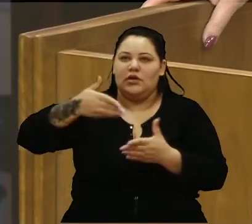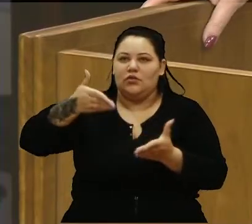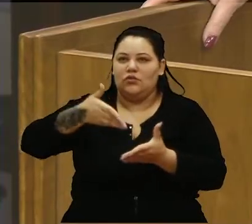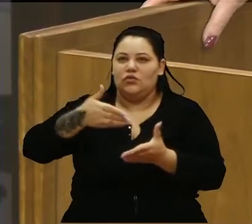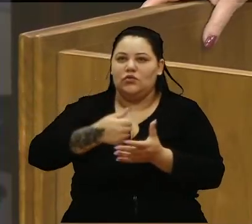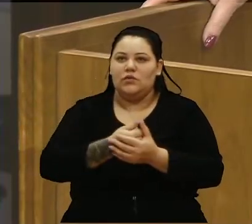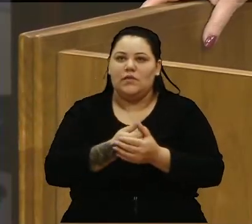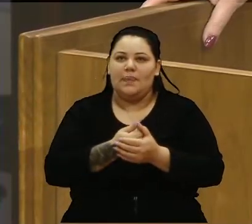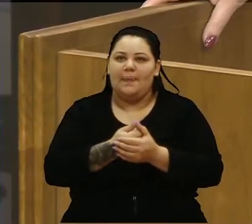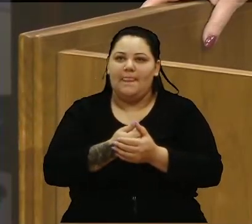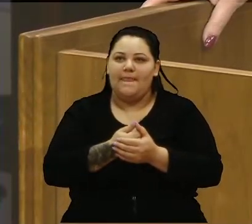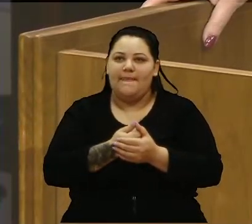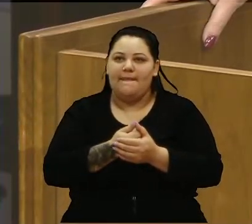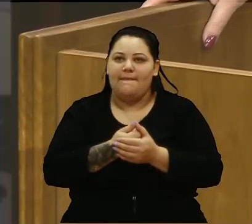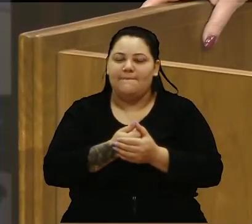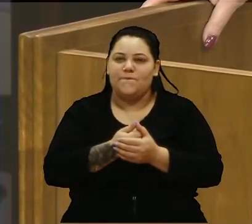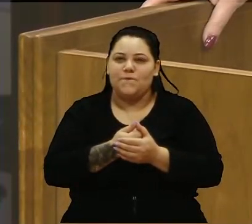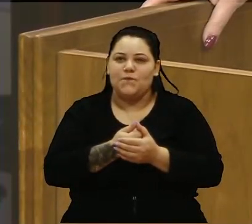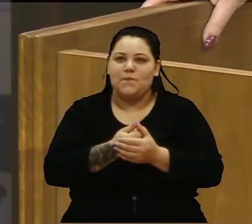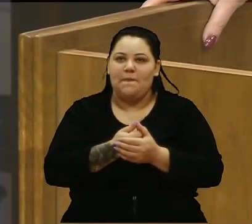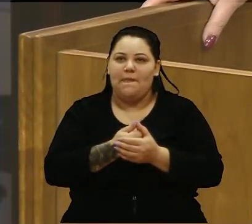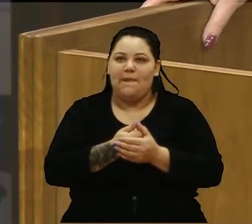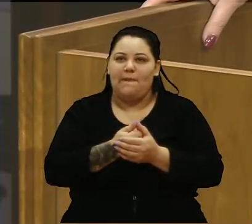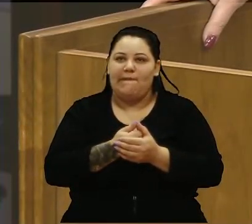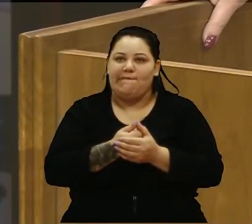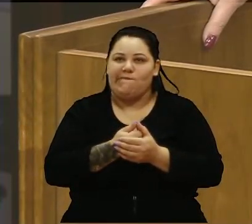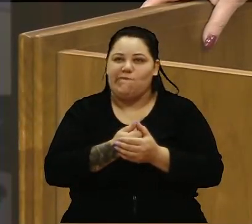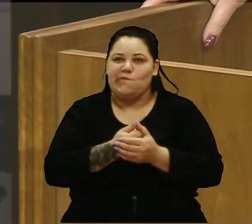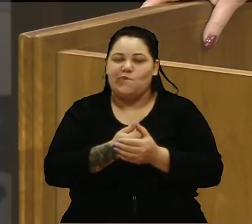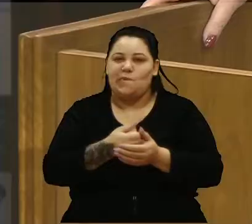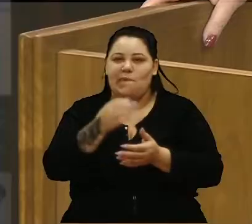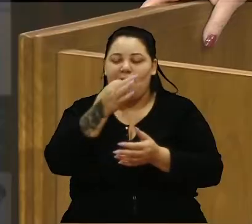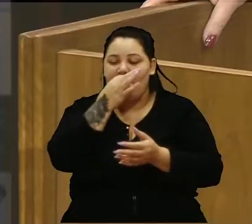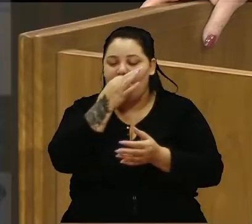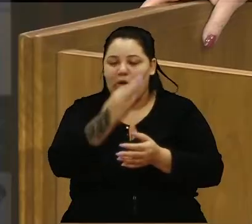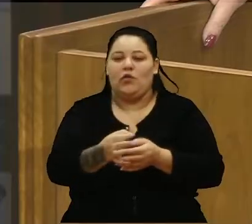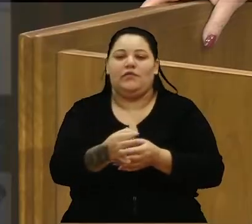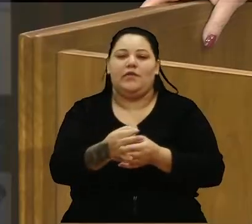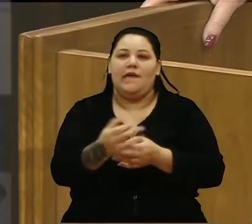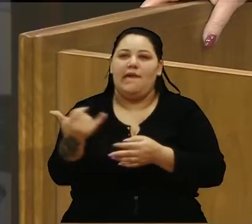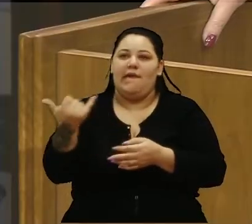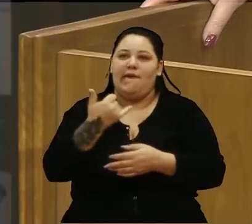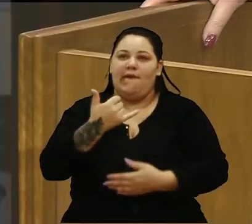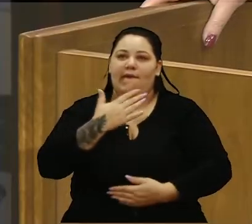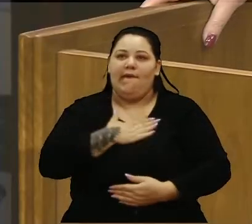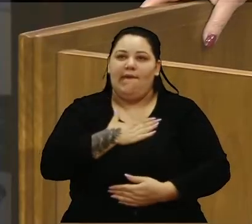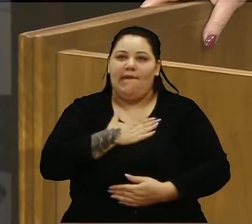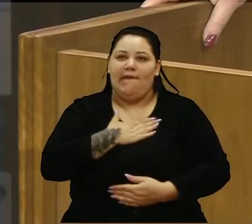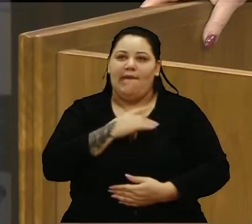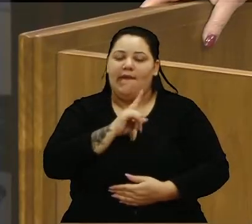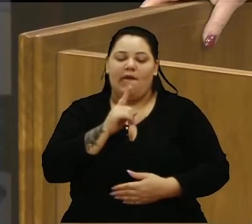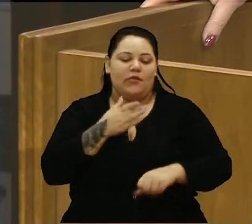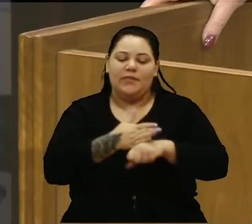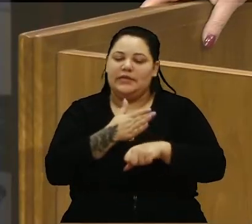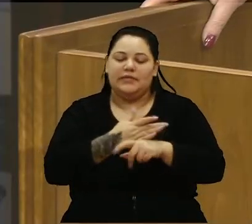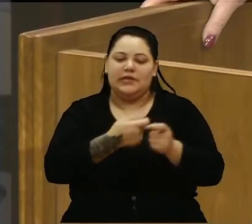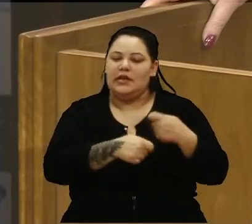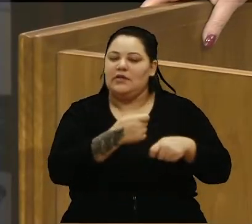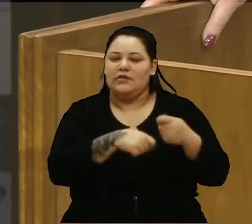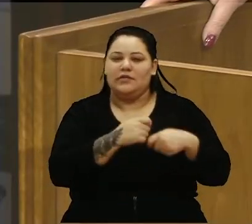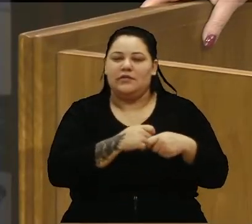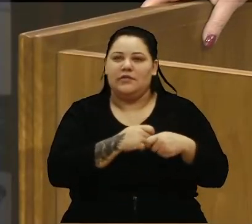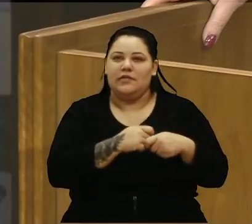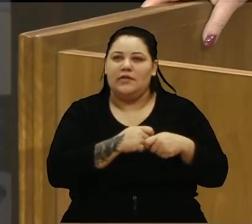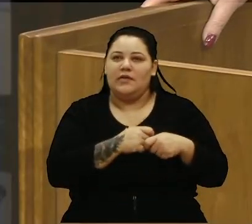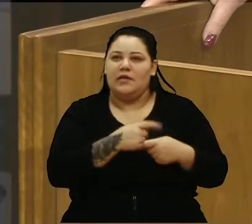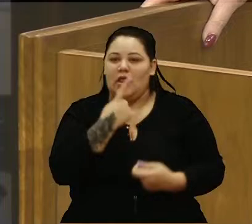esse... Olha, cúmulo, quando me disseram, eu não participei da negociação, mas dá nojo,